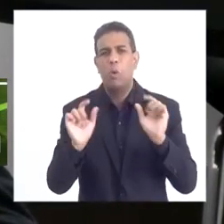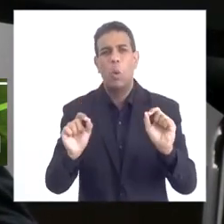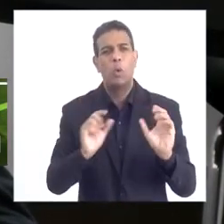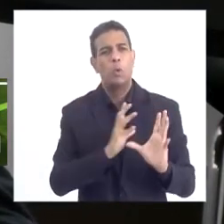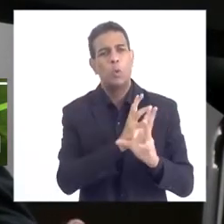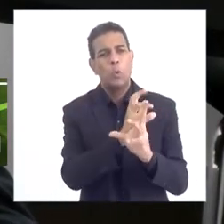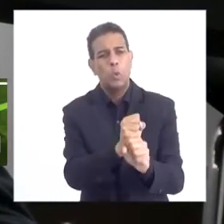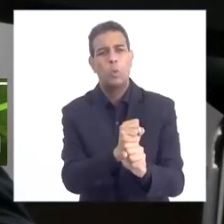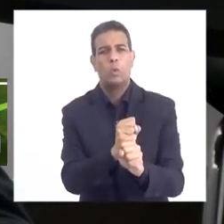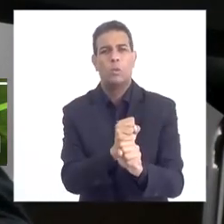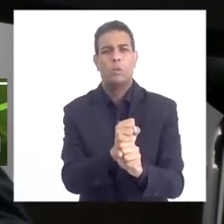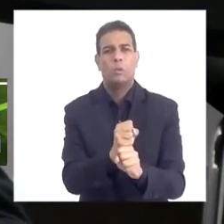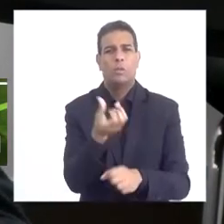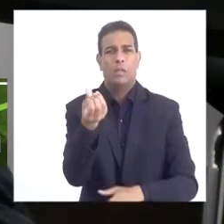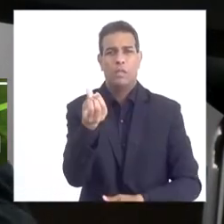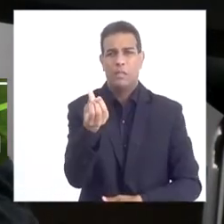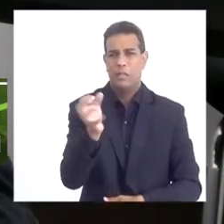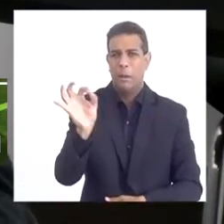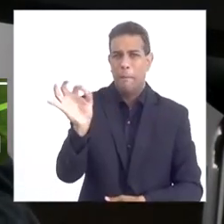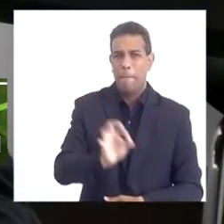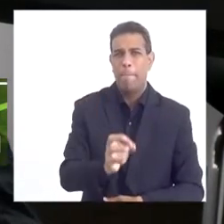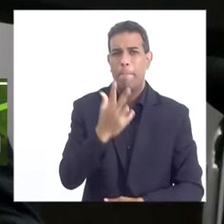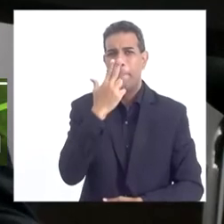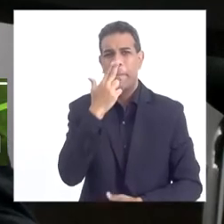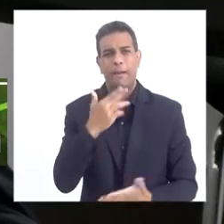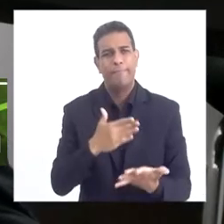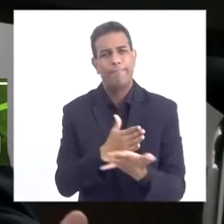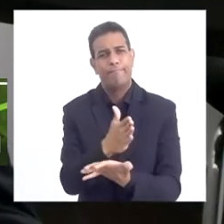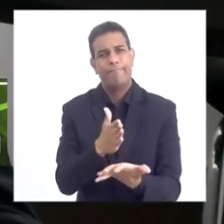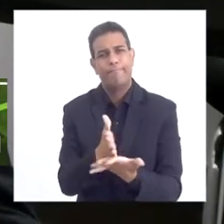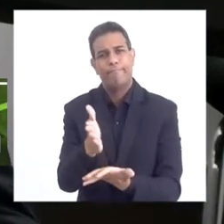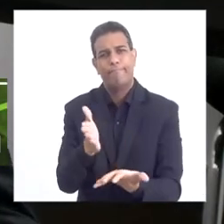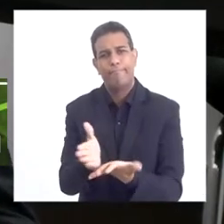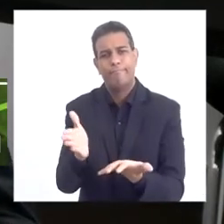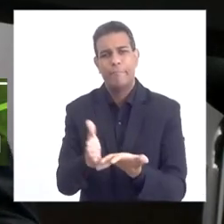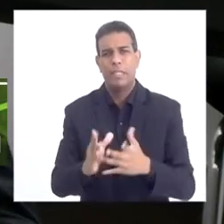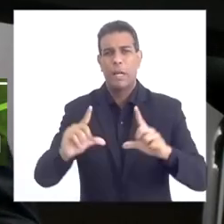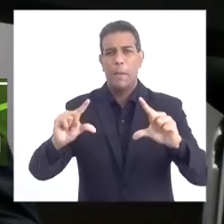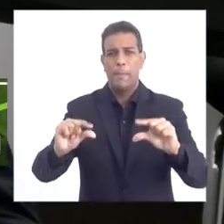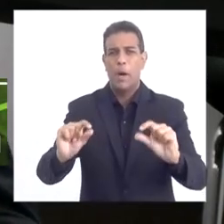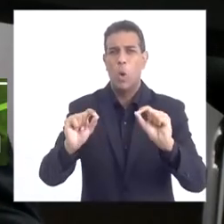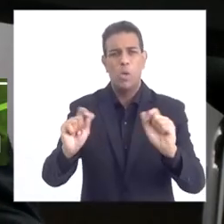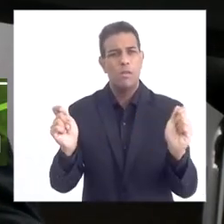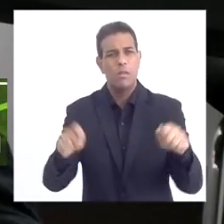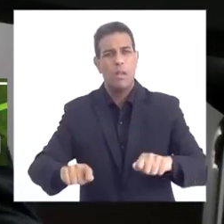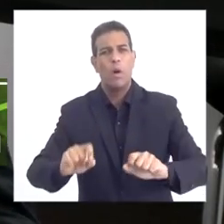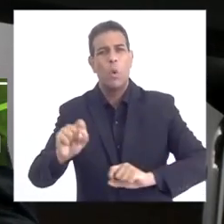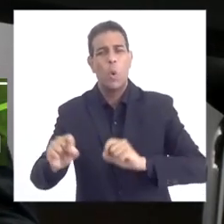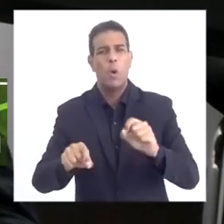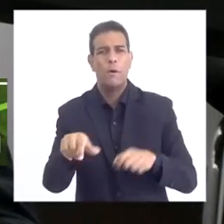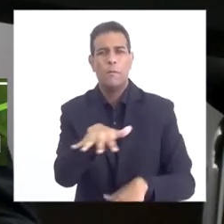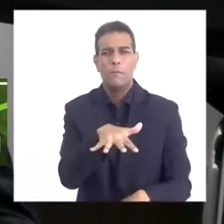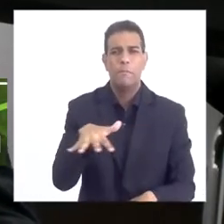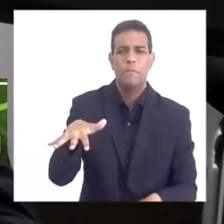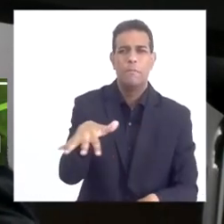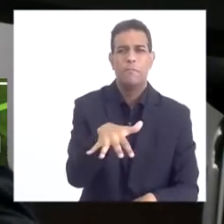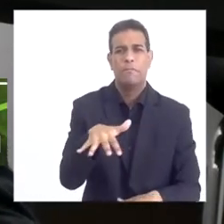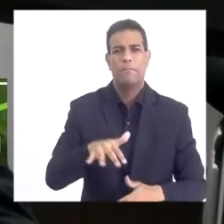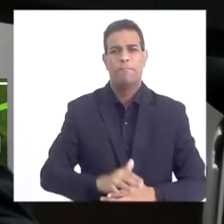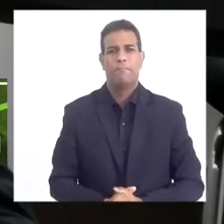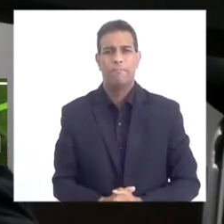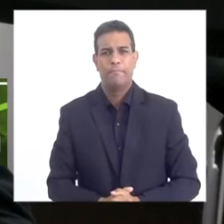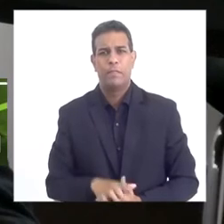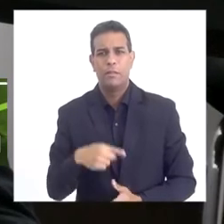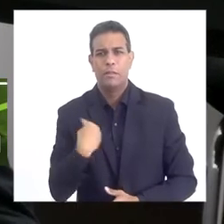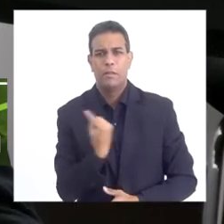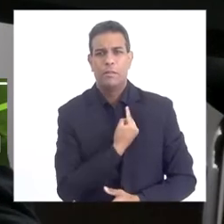que eu tenho, e esse 6 para mim, que está rolando, que para mim é menor do que o real, está na área do chutômetro. Então, a gente precisava